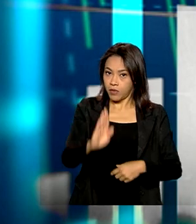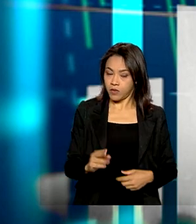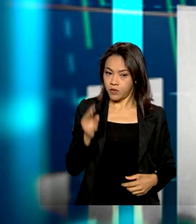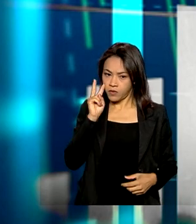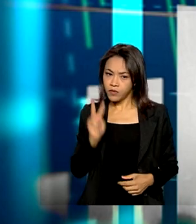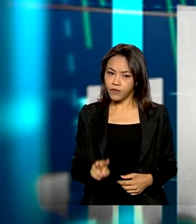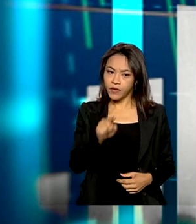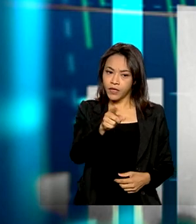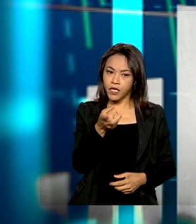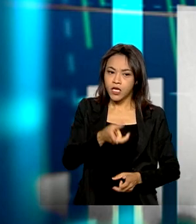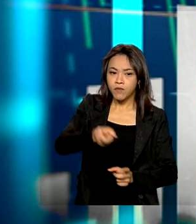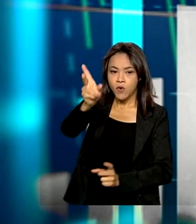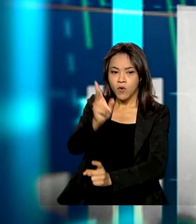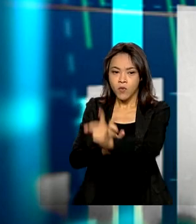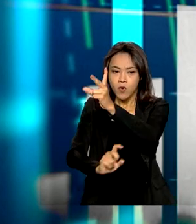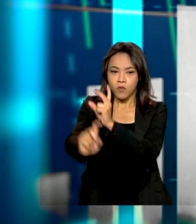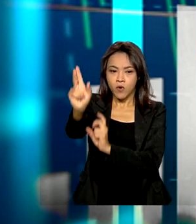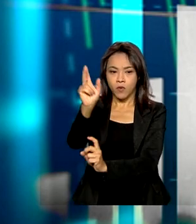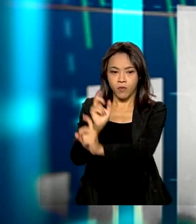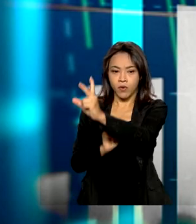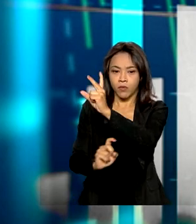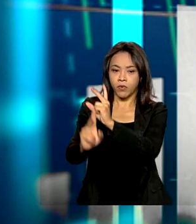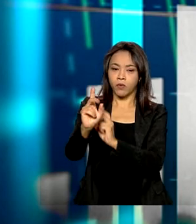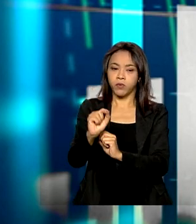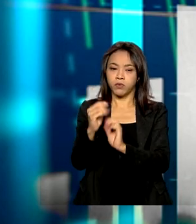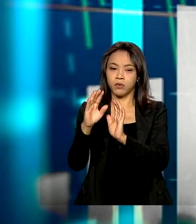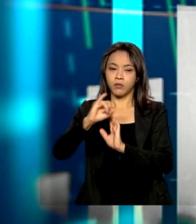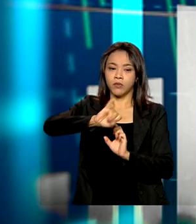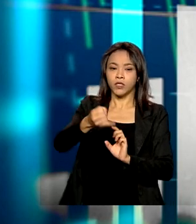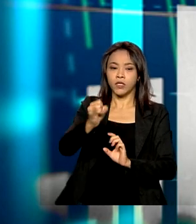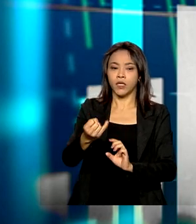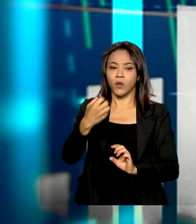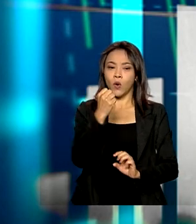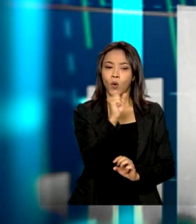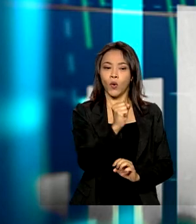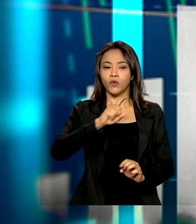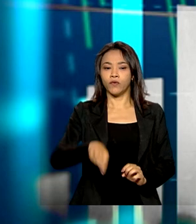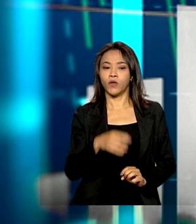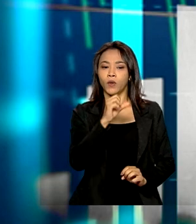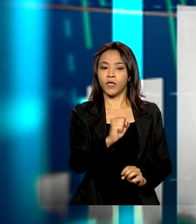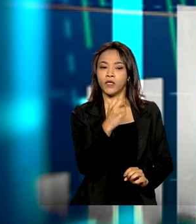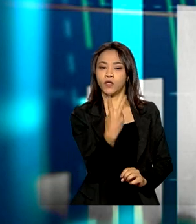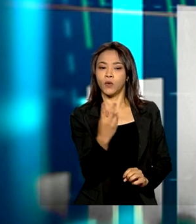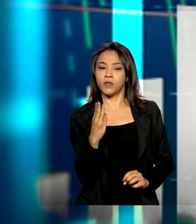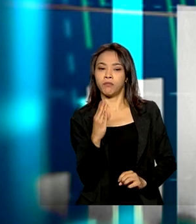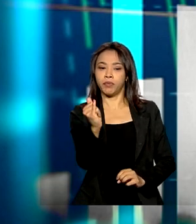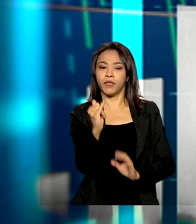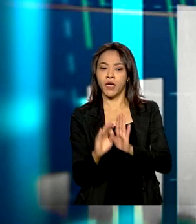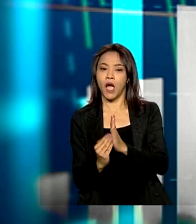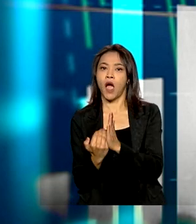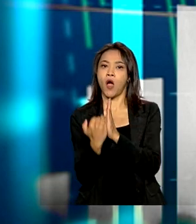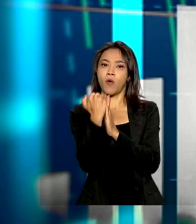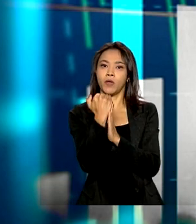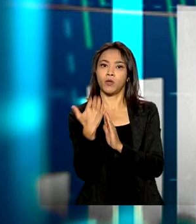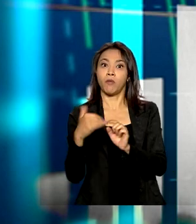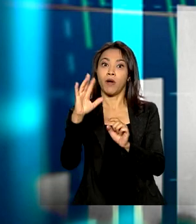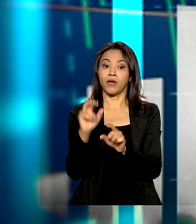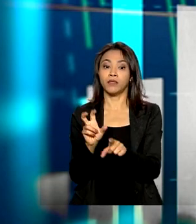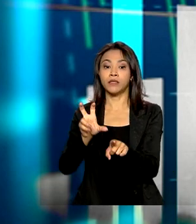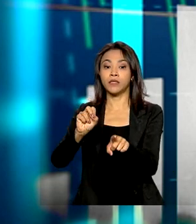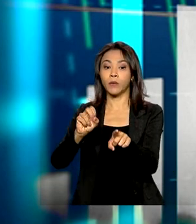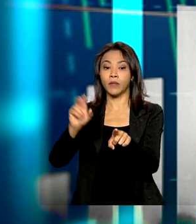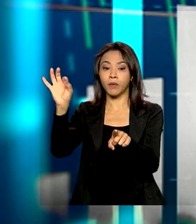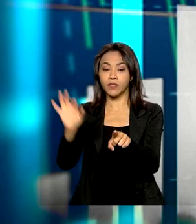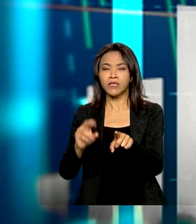observa que as exportações de janeiro do agronegócio foram de 8,82 bilhões, crescendo então mais de 50%,